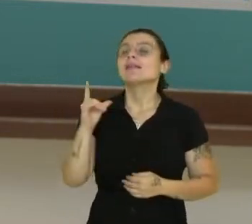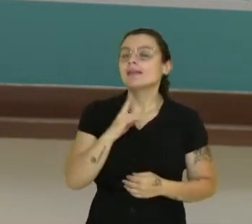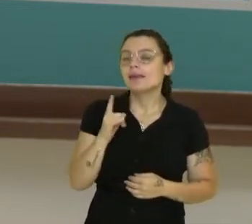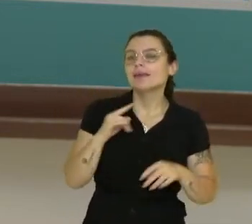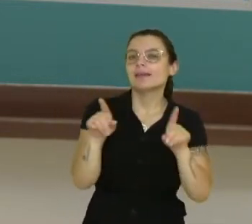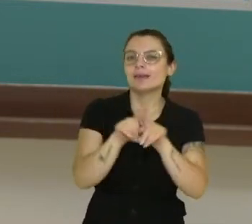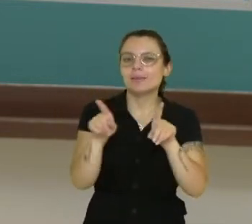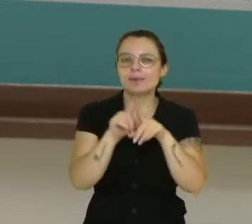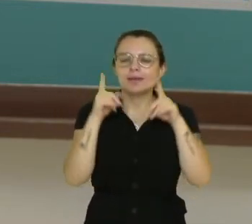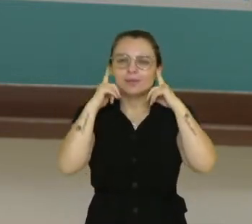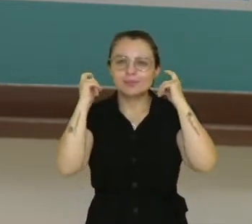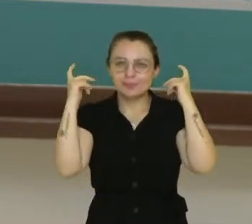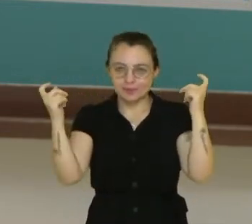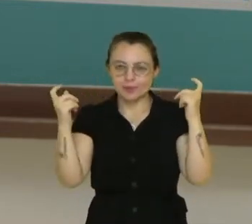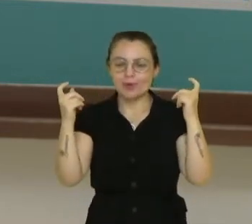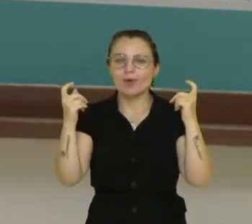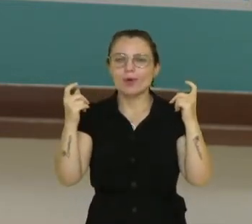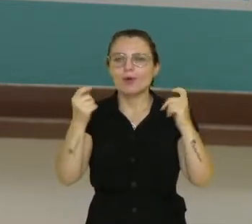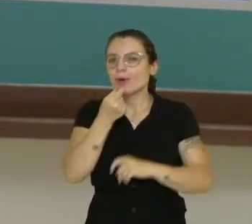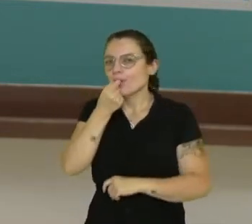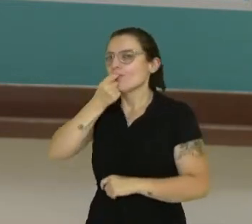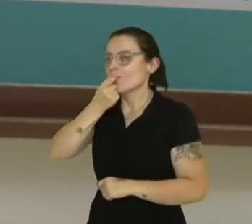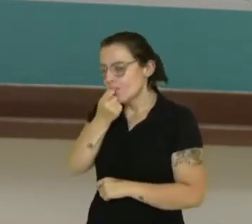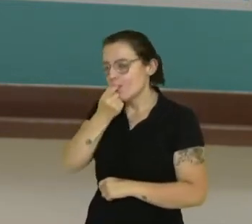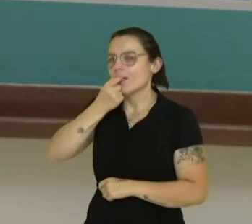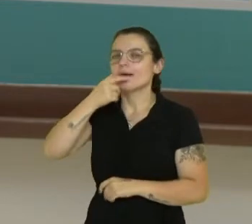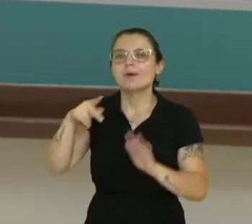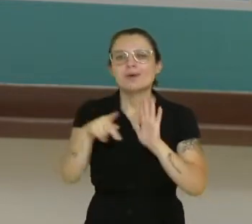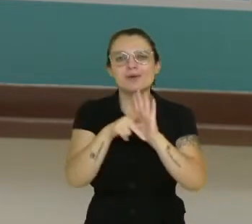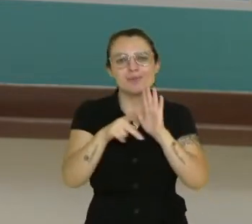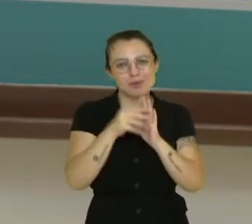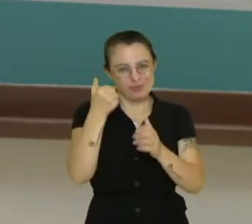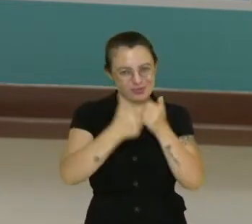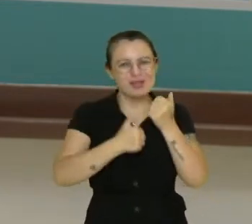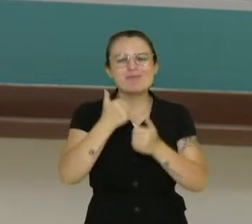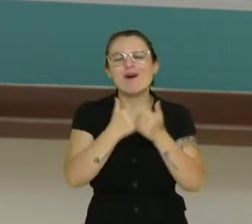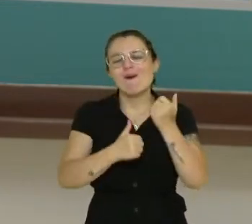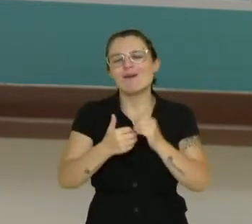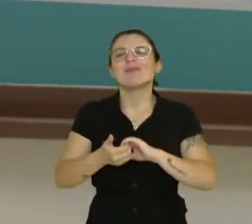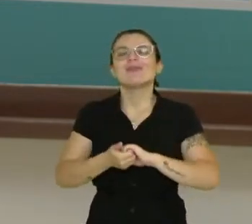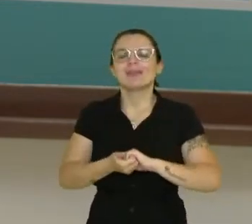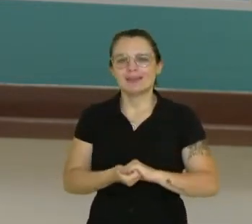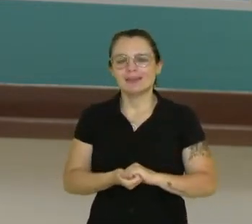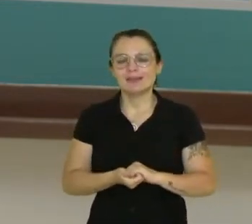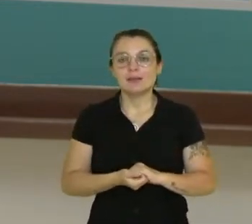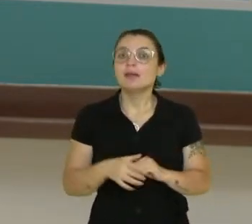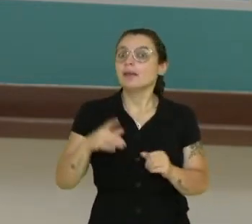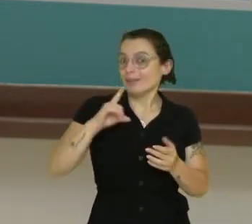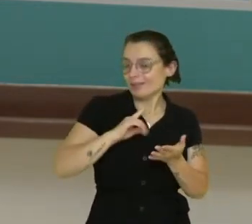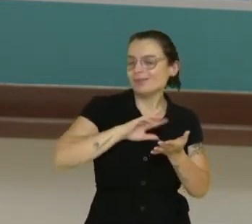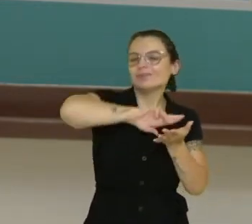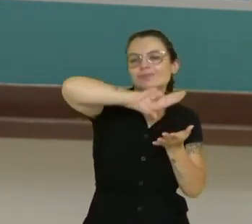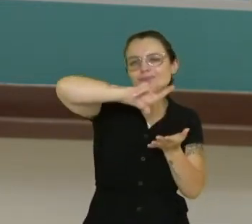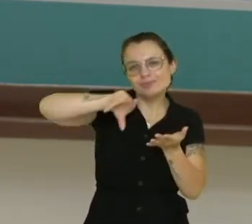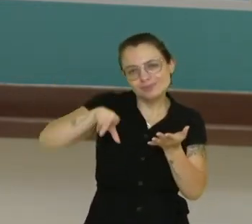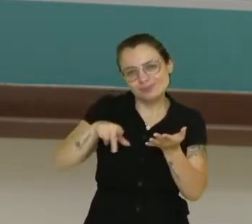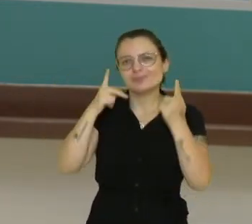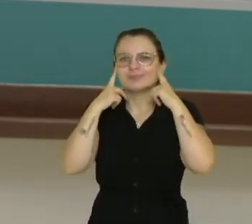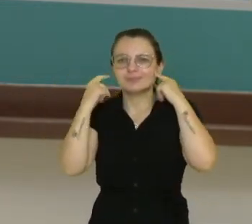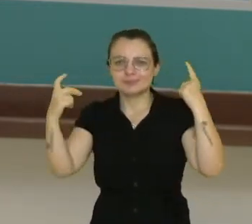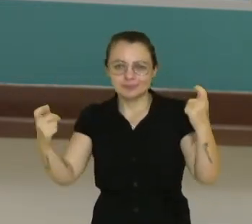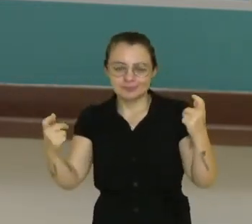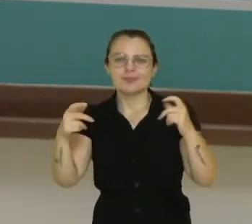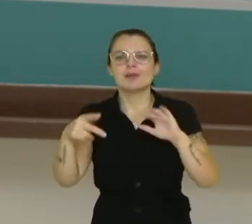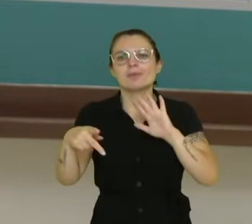apito do jogador, do juiz da partida de futebol. Então existem sons